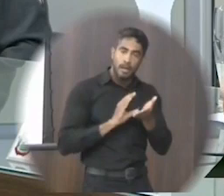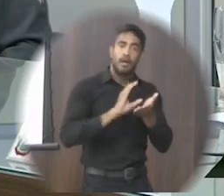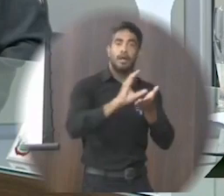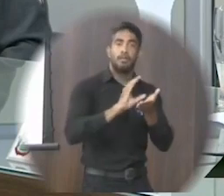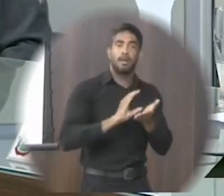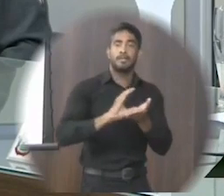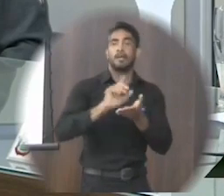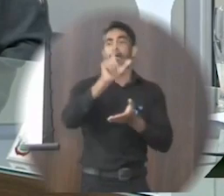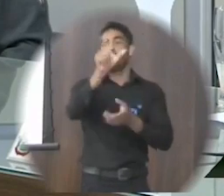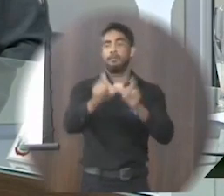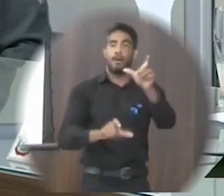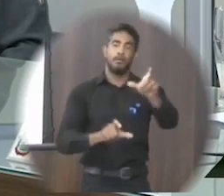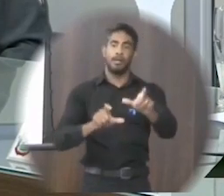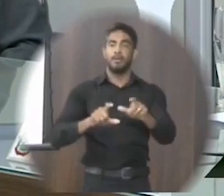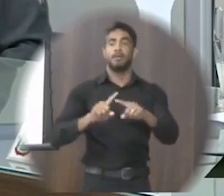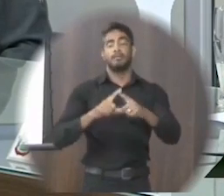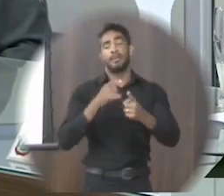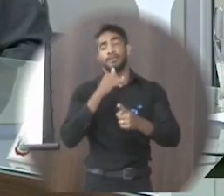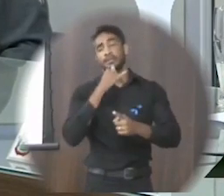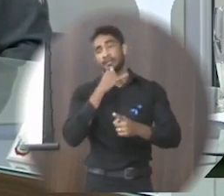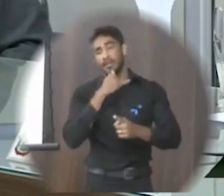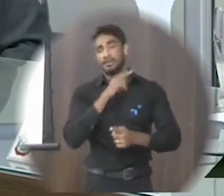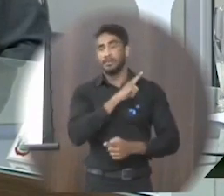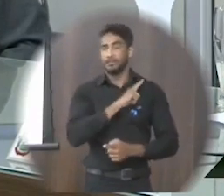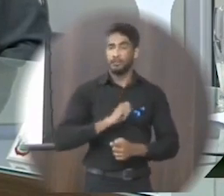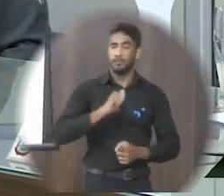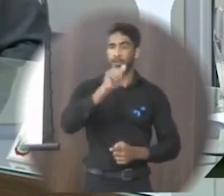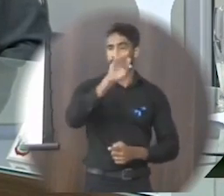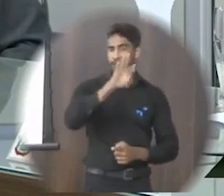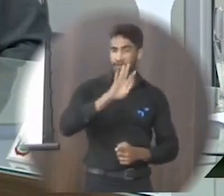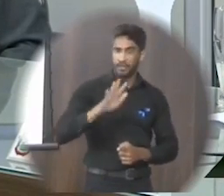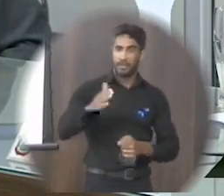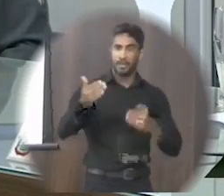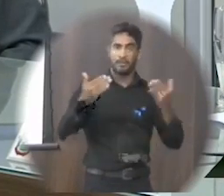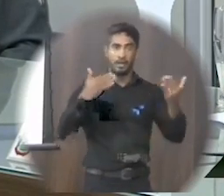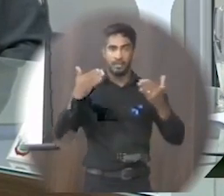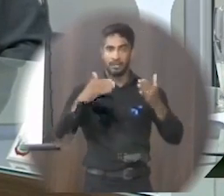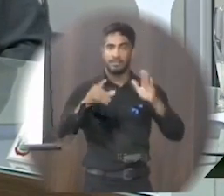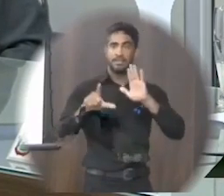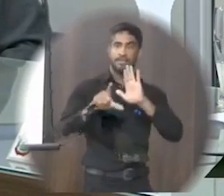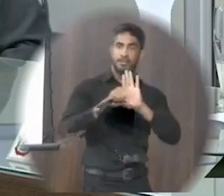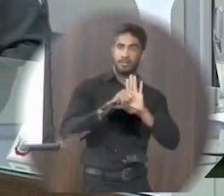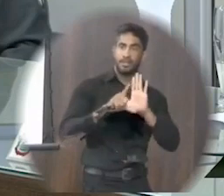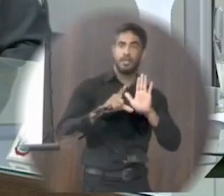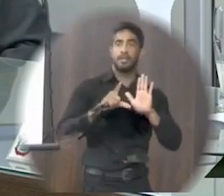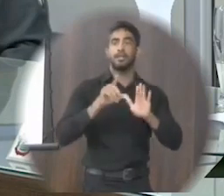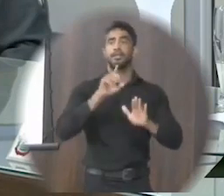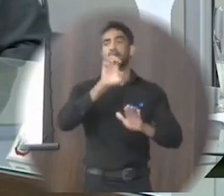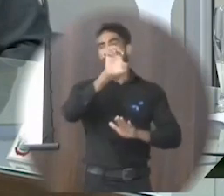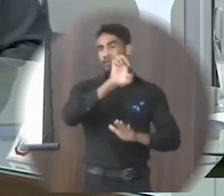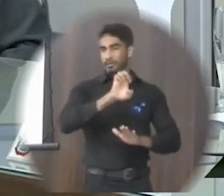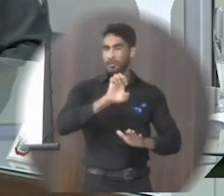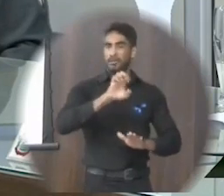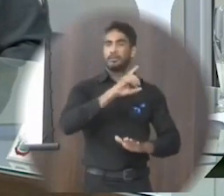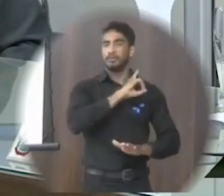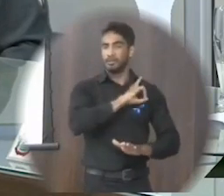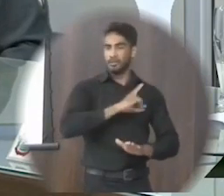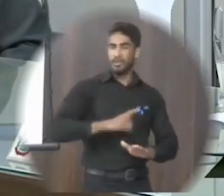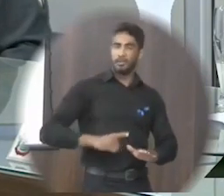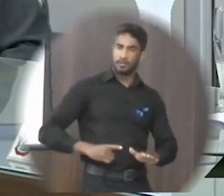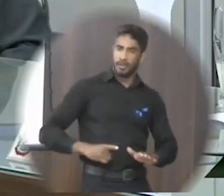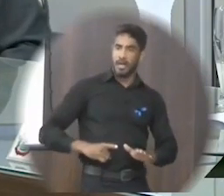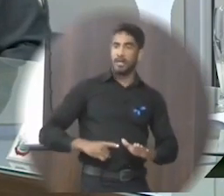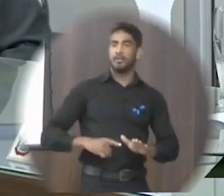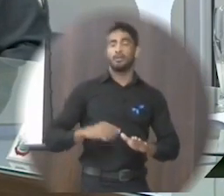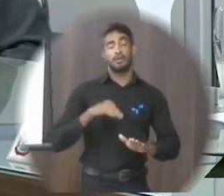infelizmente, mais uma vez, o governo federal, através de lei, através dos deputados, está fazendo a imposição no município.